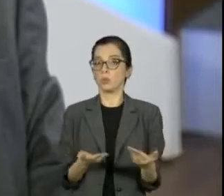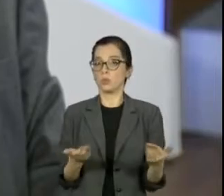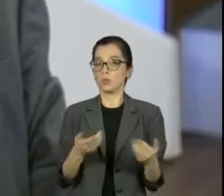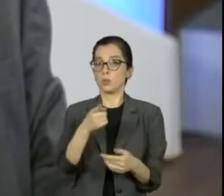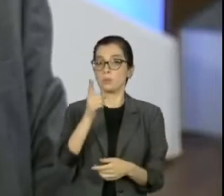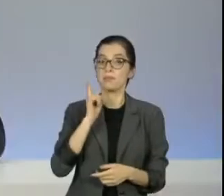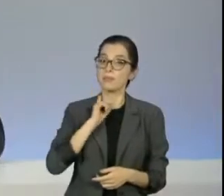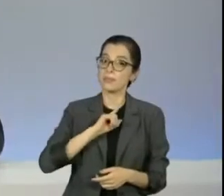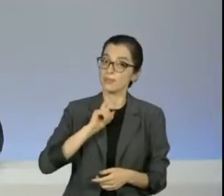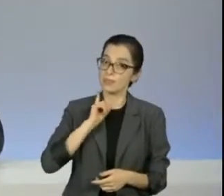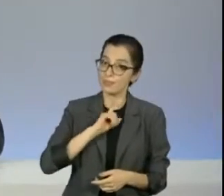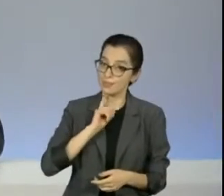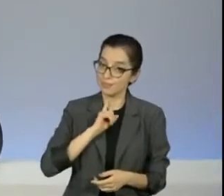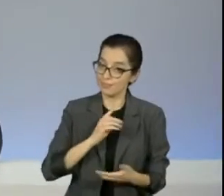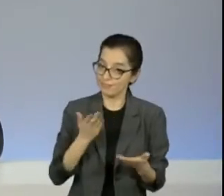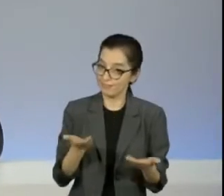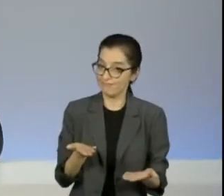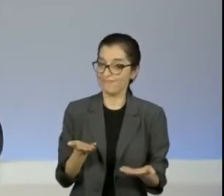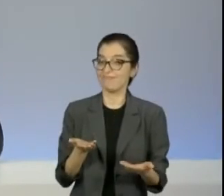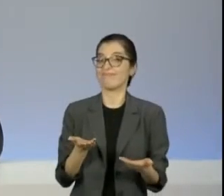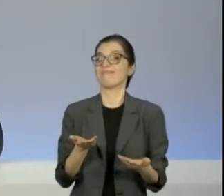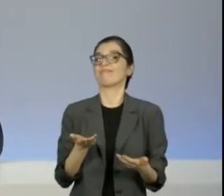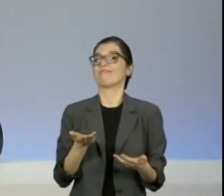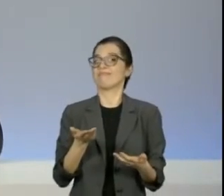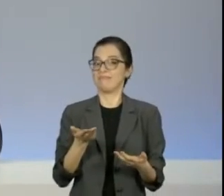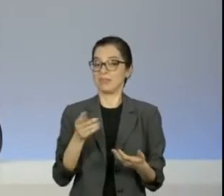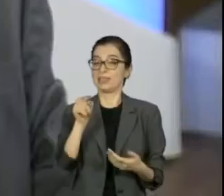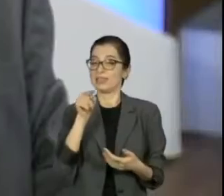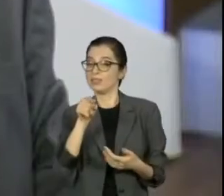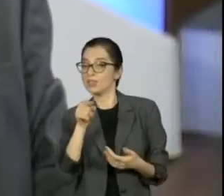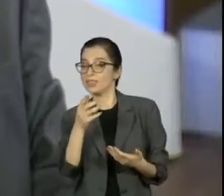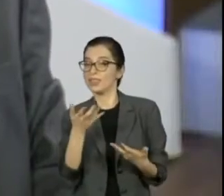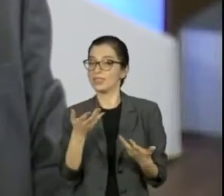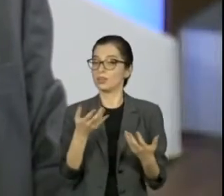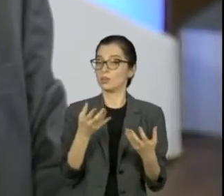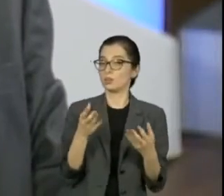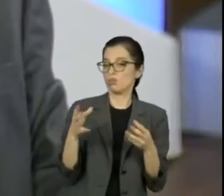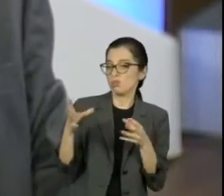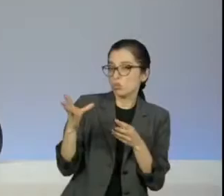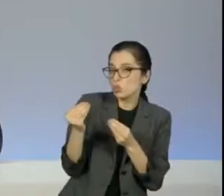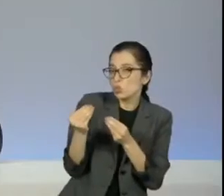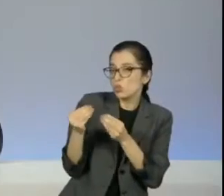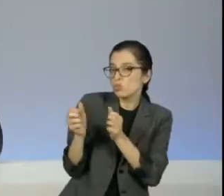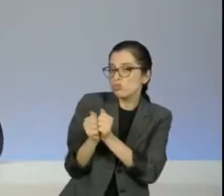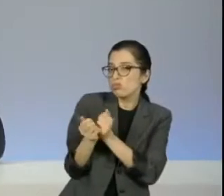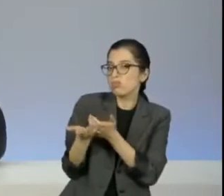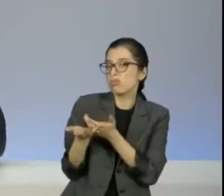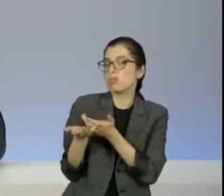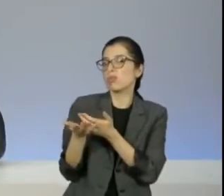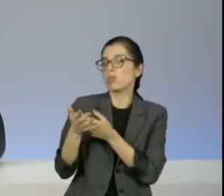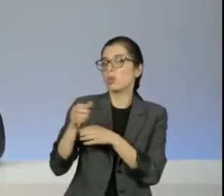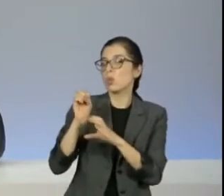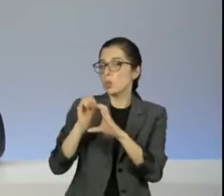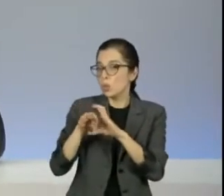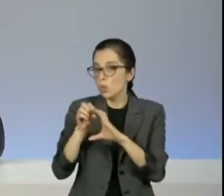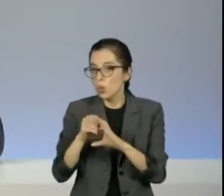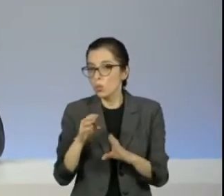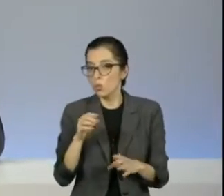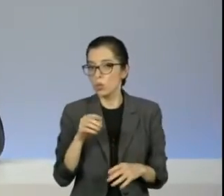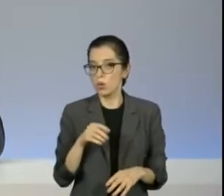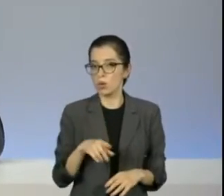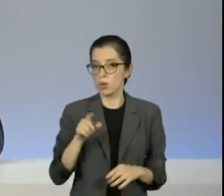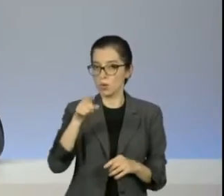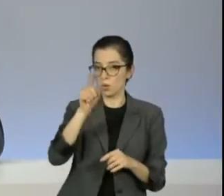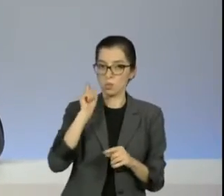outro lado da Globo e não era esse caso antigamente. Ela estava contra a gente. Exatamente. Então, eu queria que o senhor... O que o senhor acha assim? O